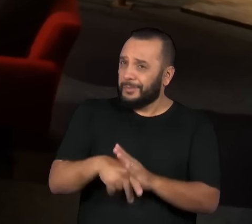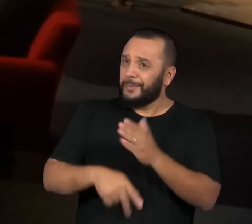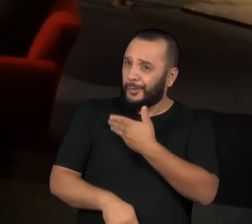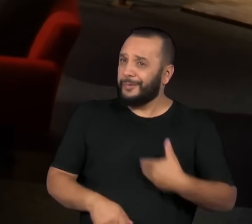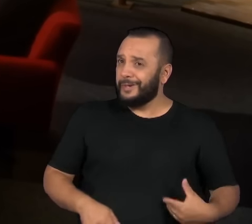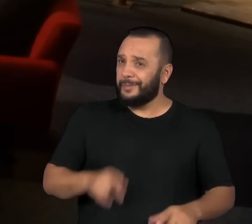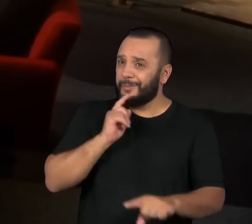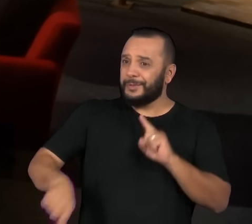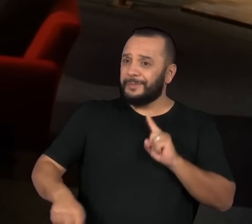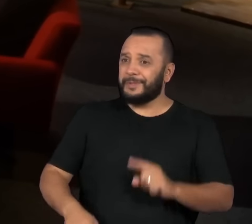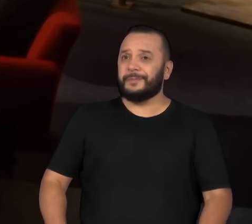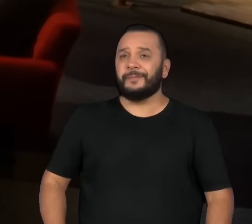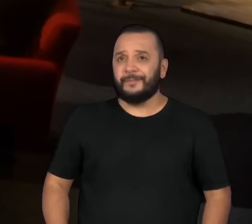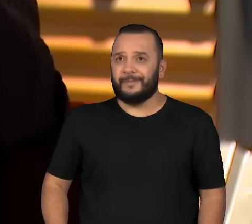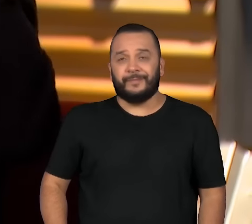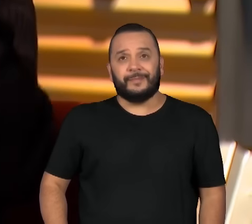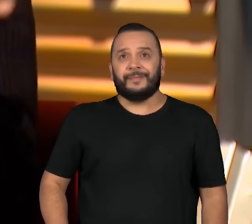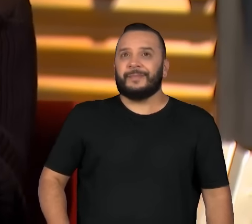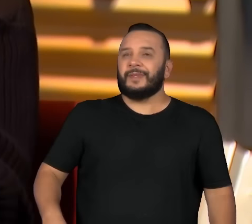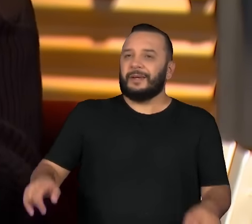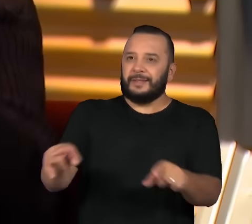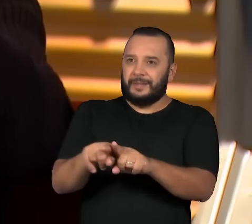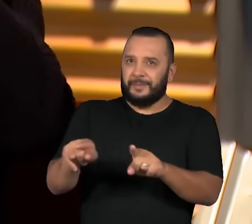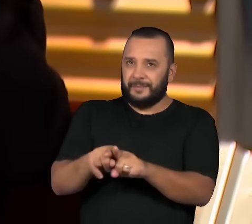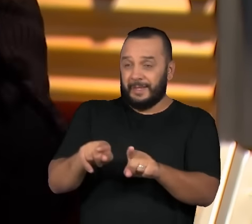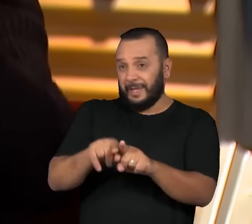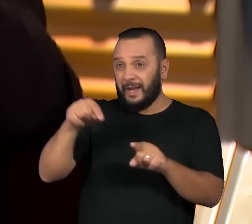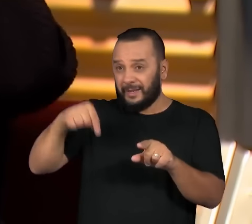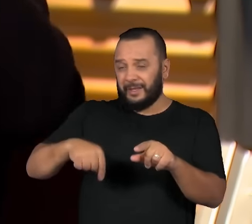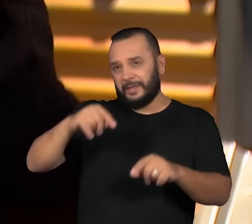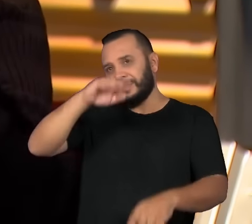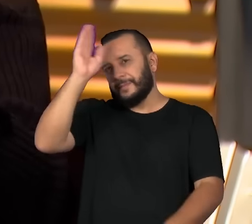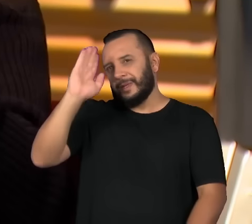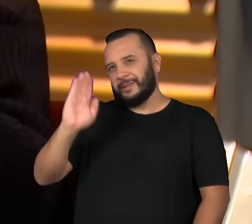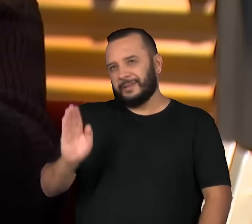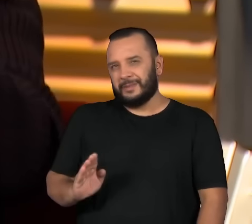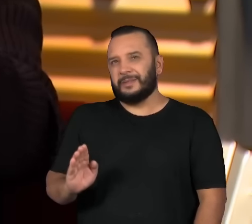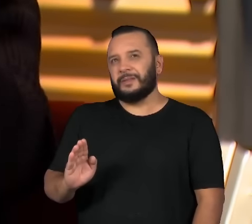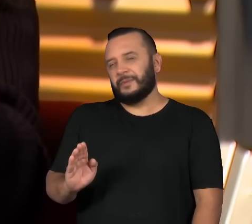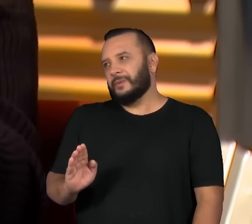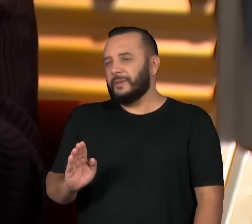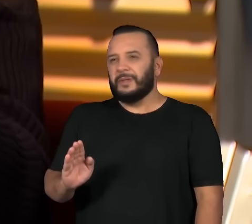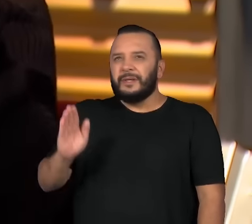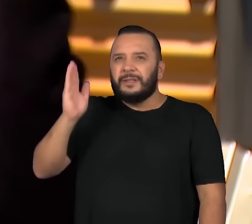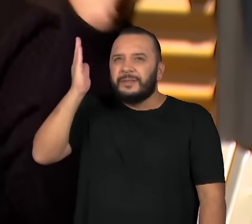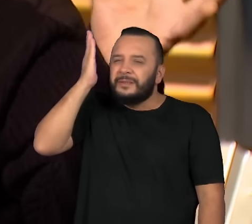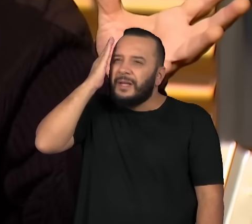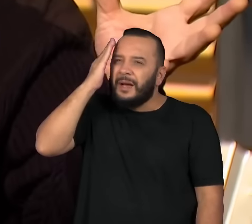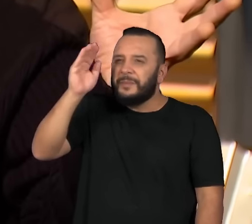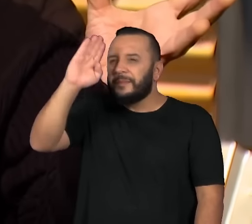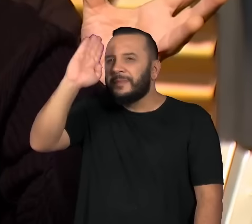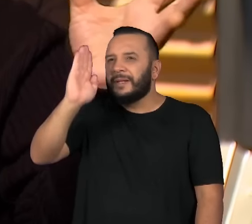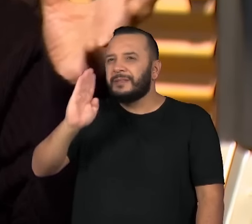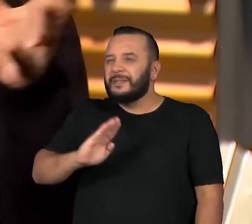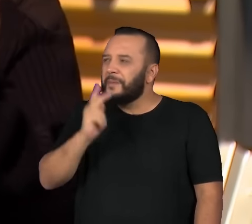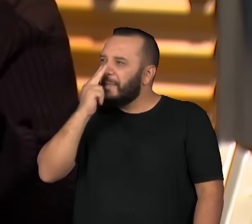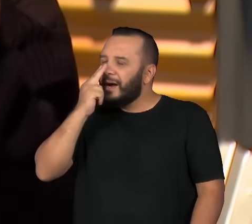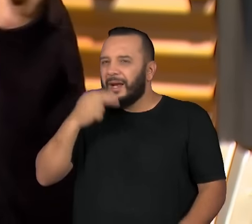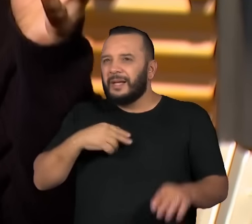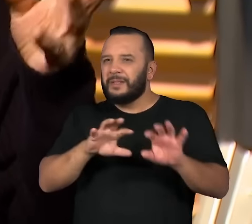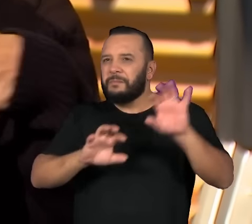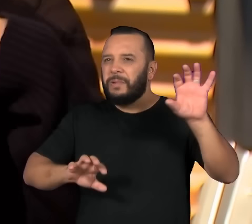Um exemplo dessa quadra brasileira, né? Desse conceito de Sim. quadra brasileira que é tão isolado da América Latina, por exemplo.